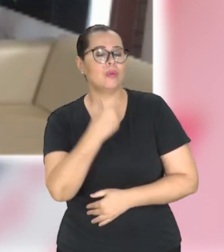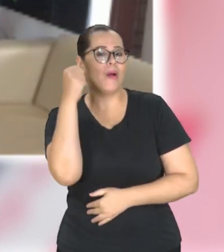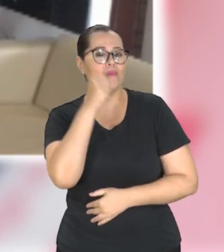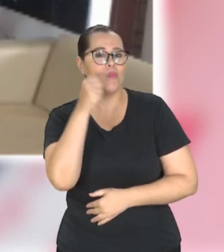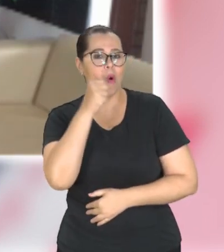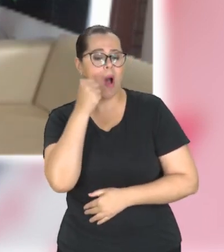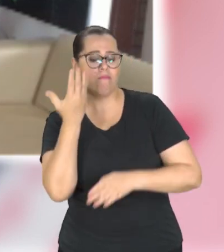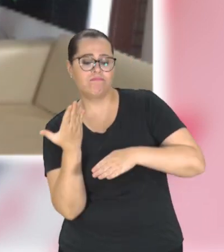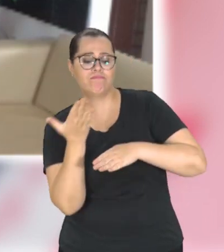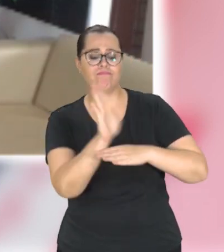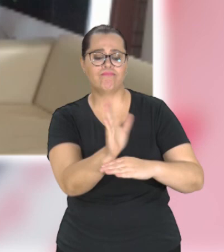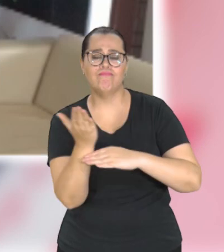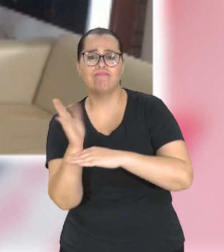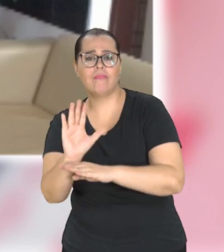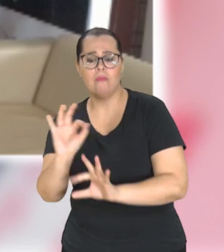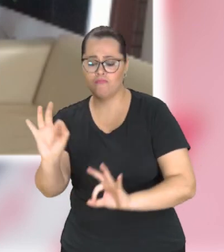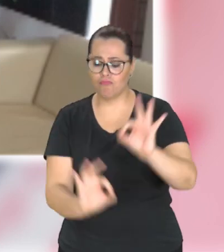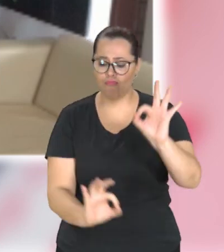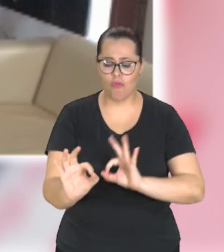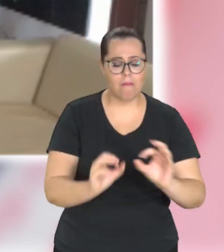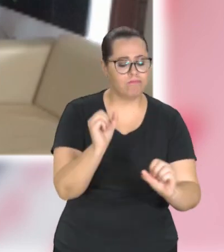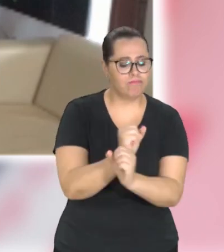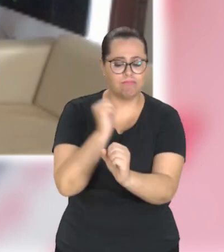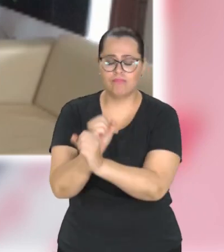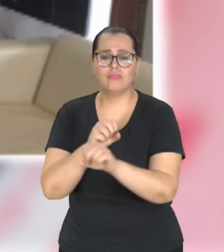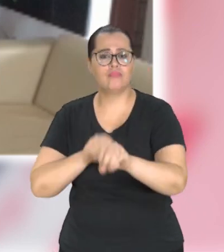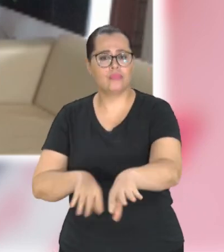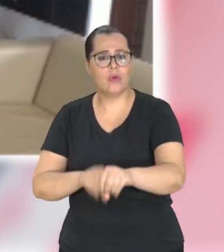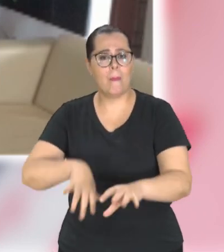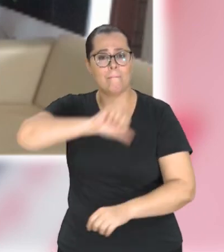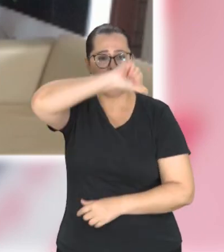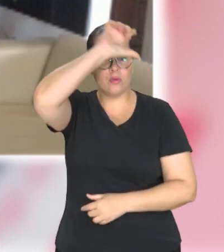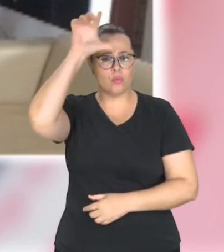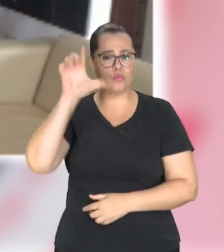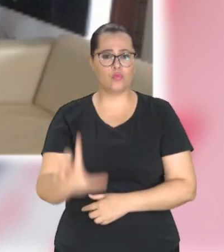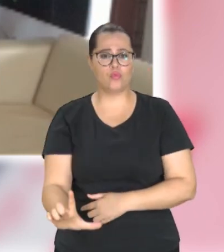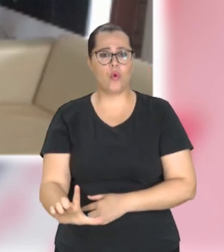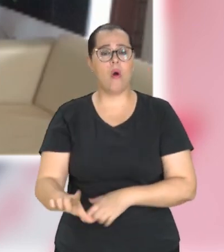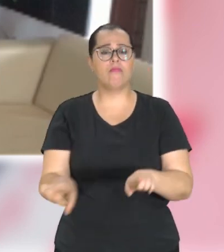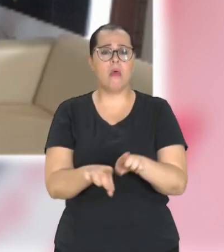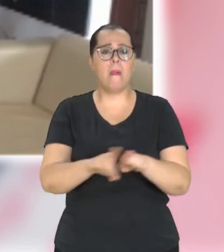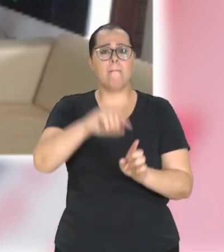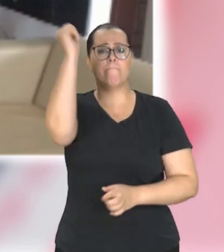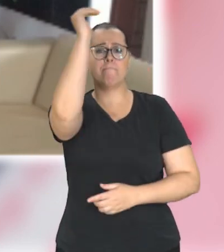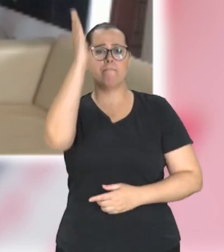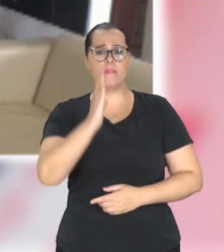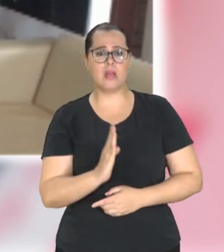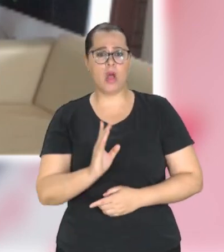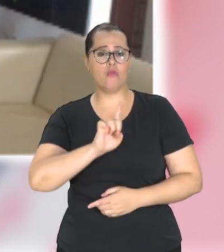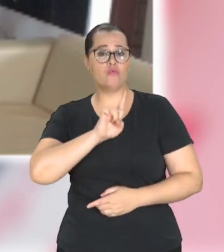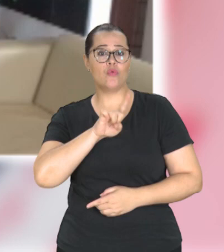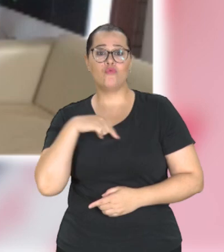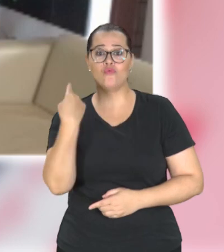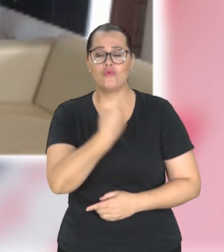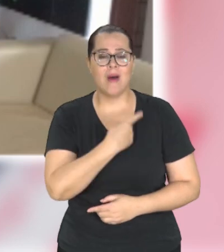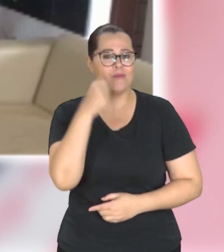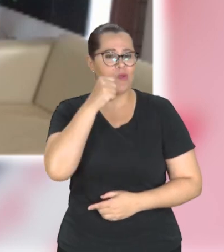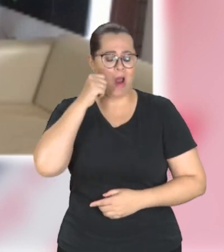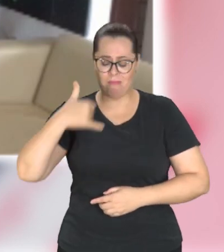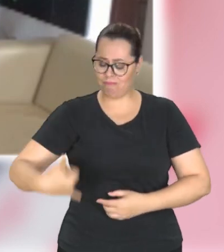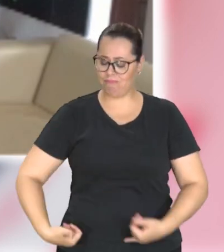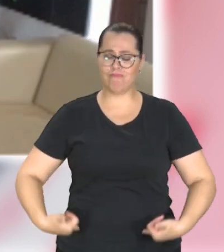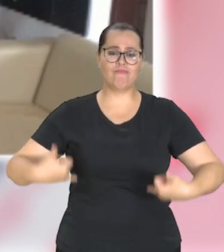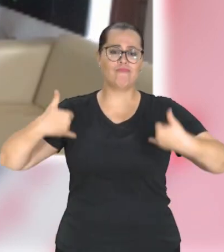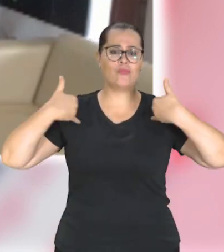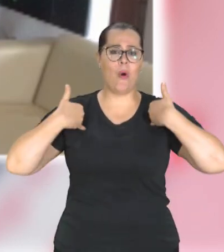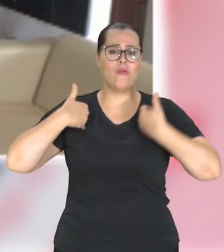Somos mulheres que ajudam a construir a educação de Mato Grosso do Sul e do nosso Brasil. Somos mulheres que